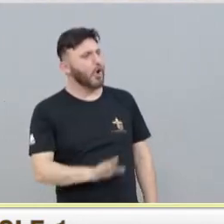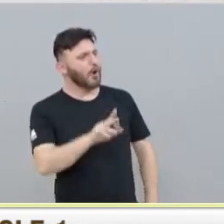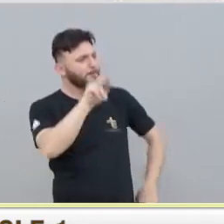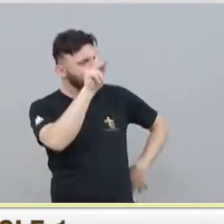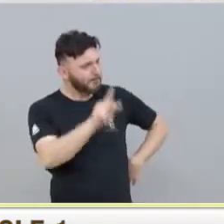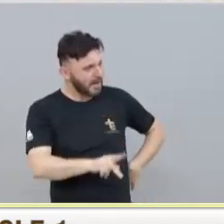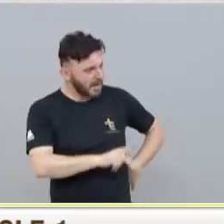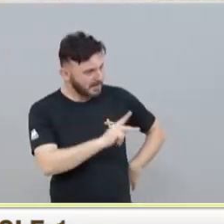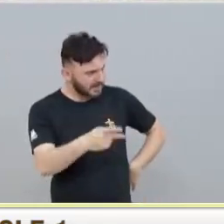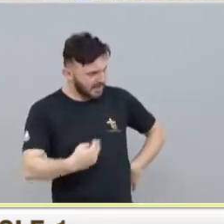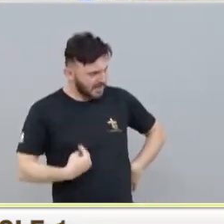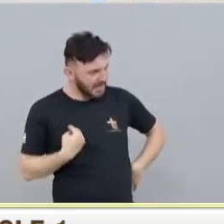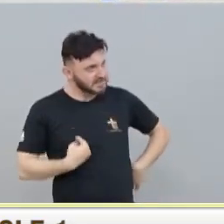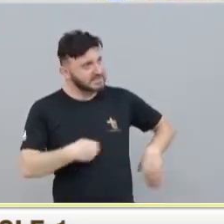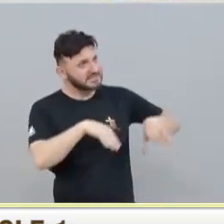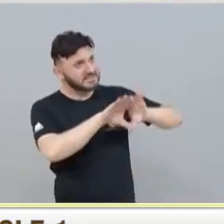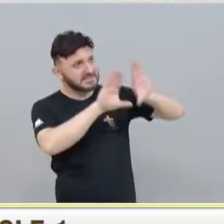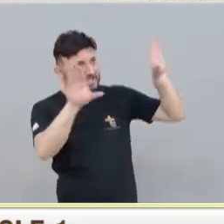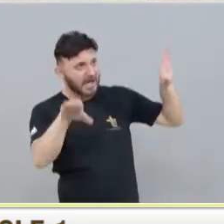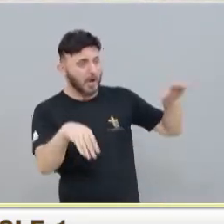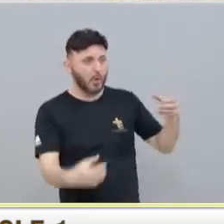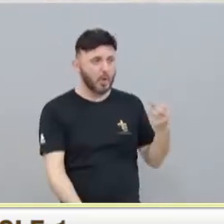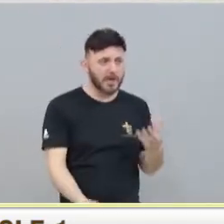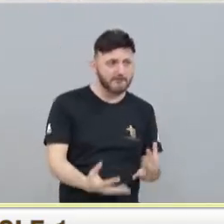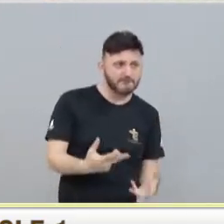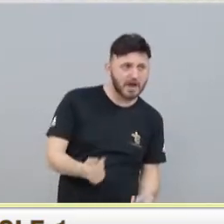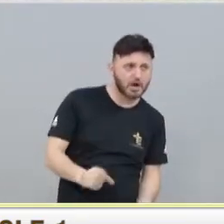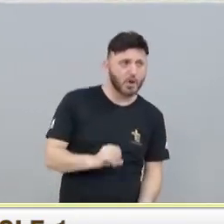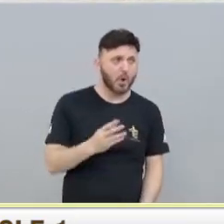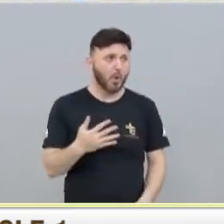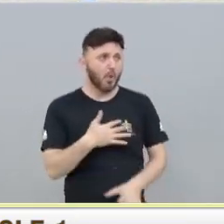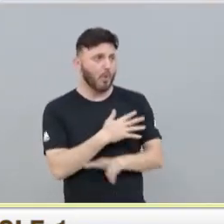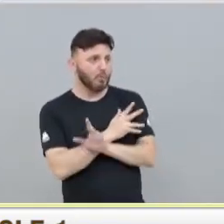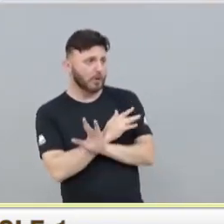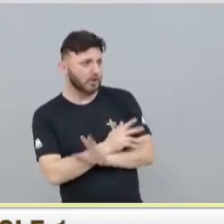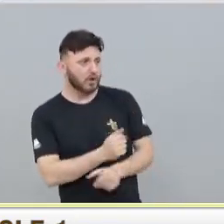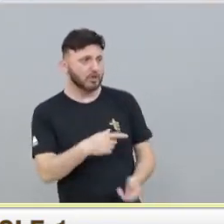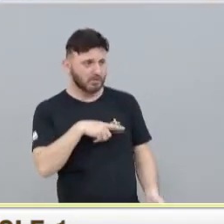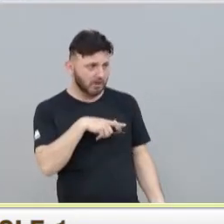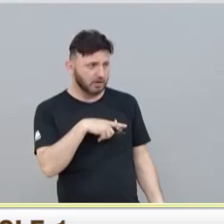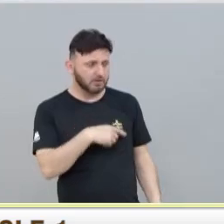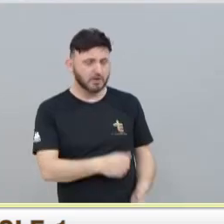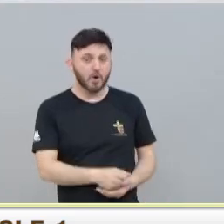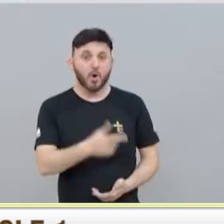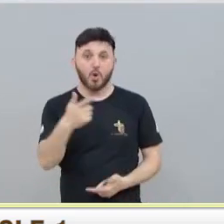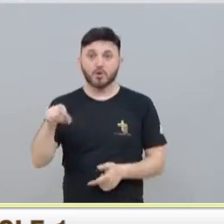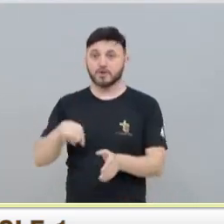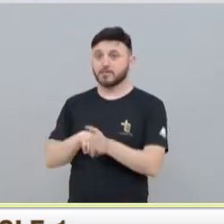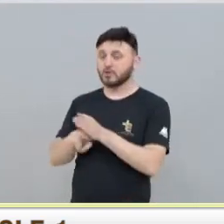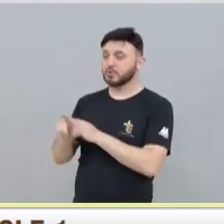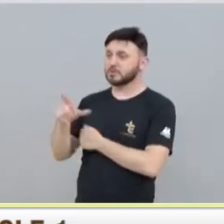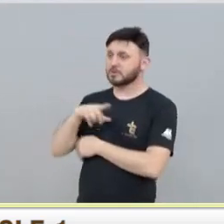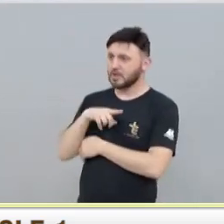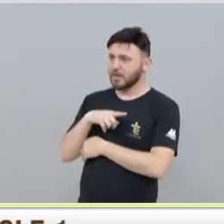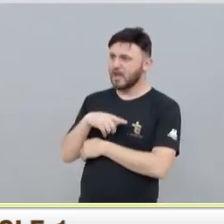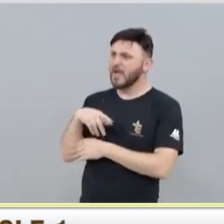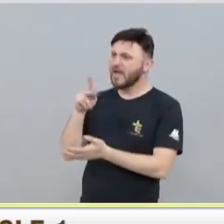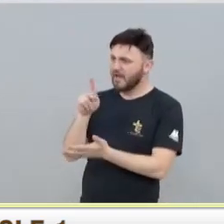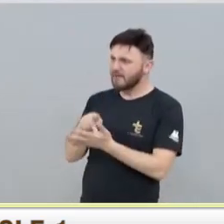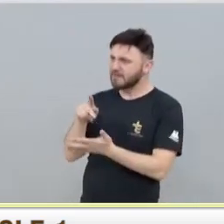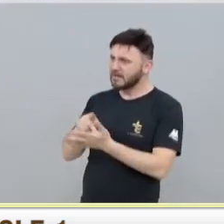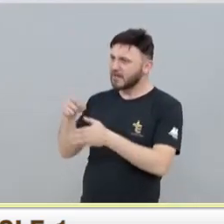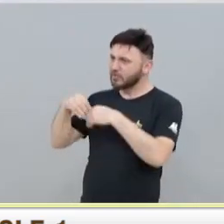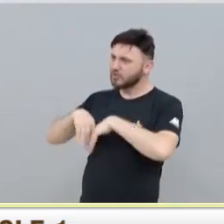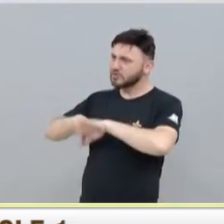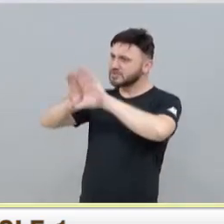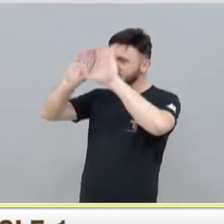existe céu inferno purgatório outra pergunta recorrente é verdade que o céu